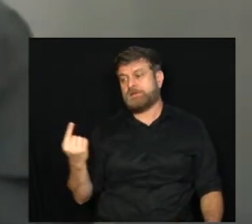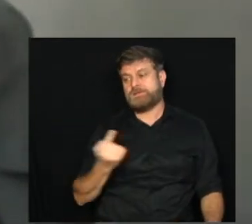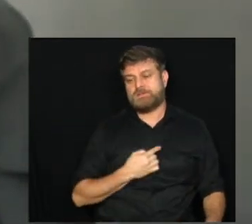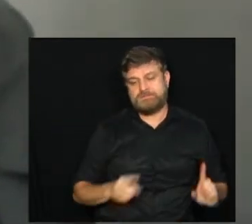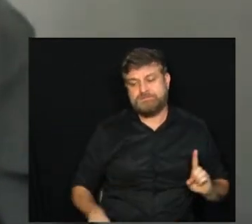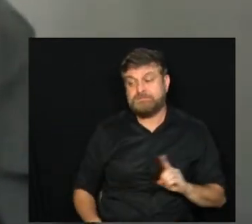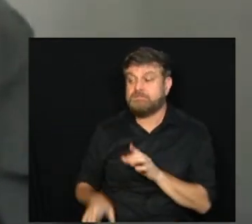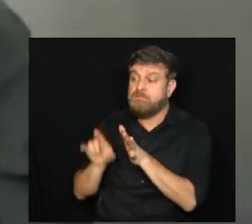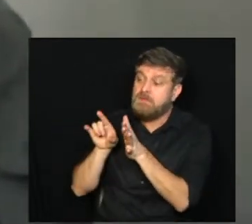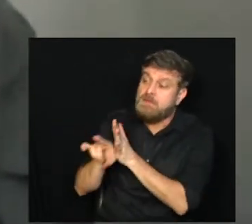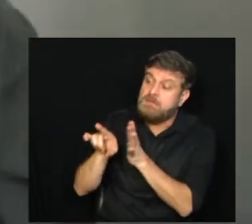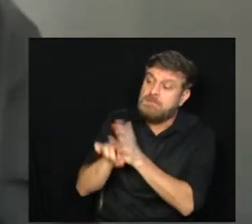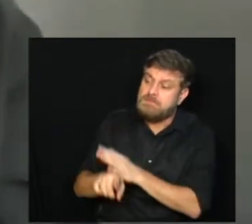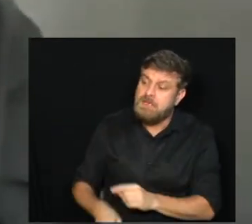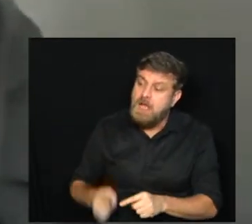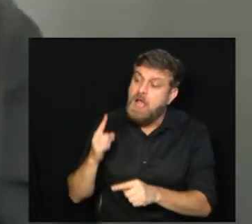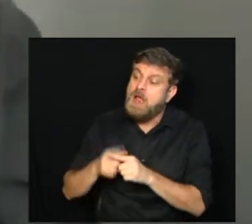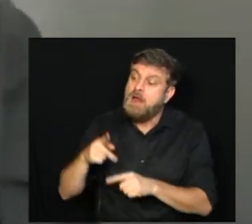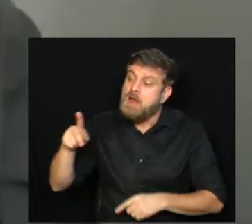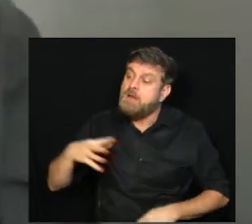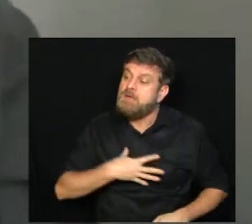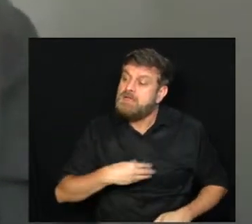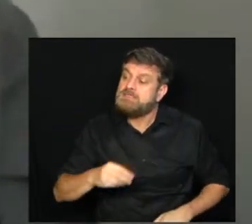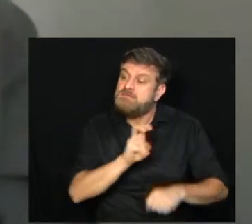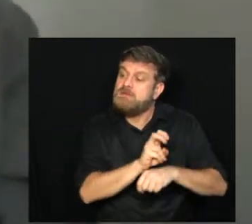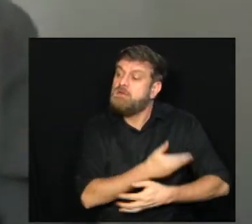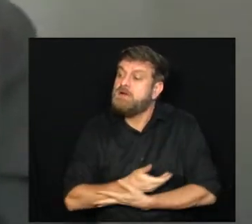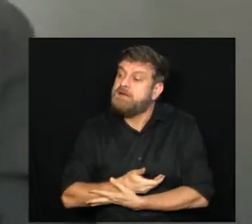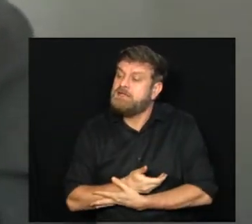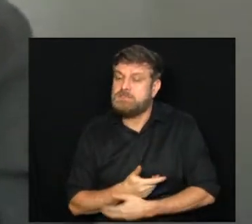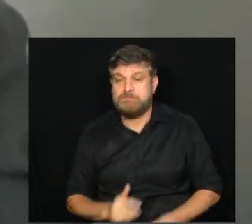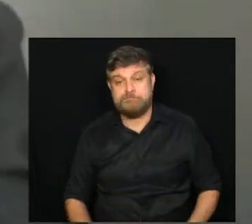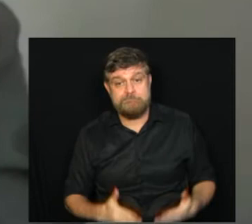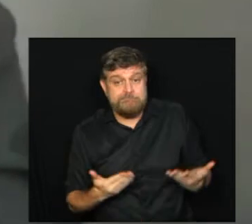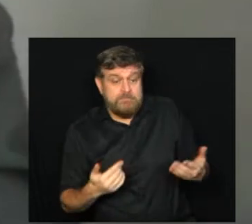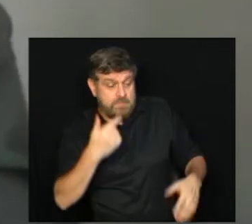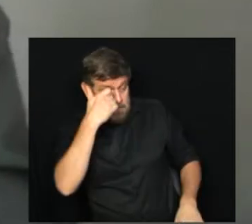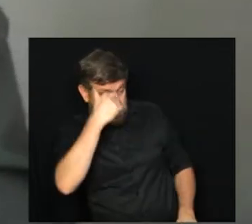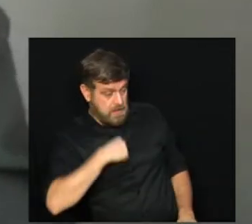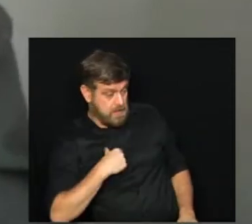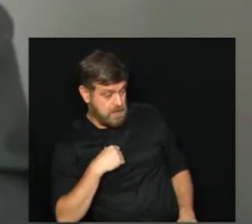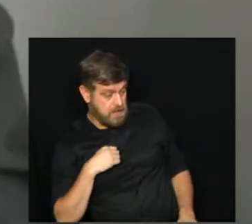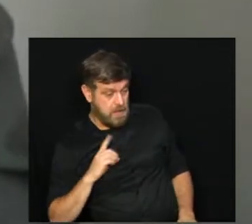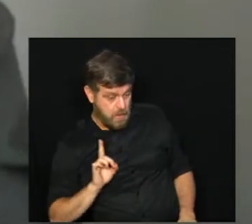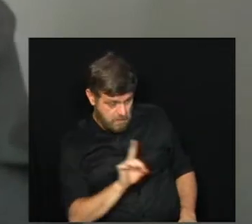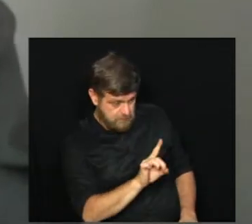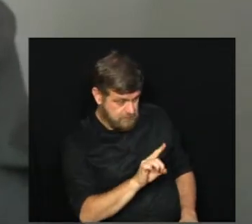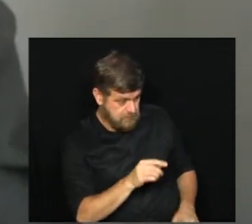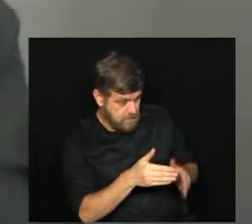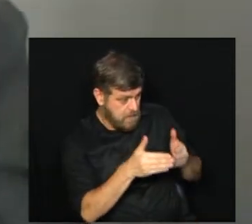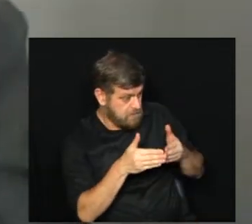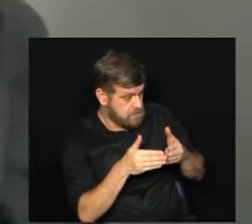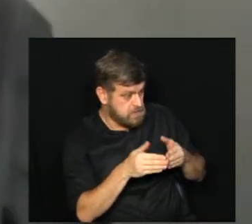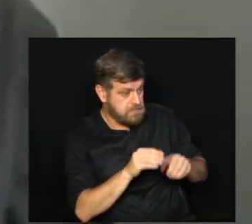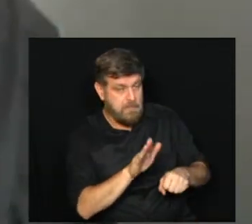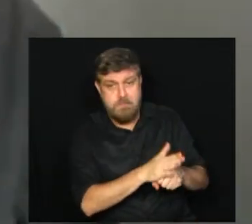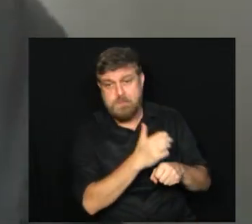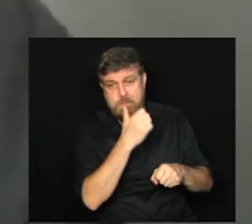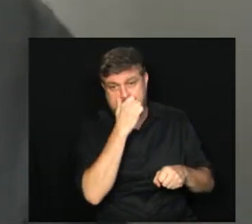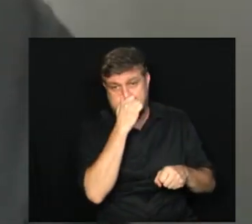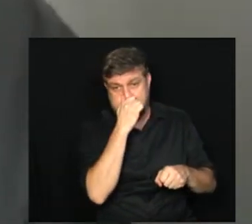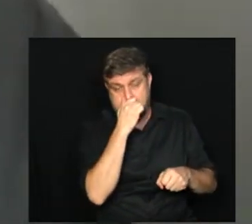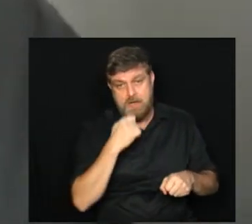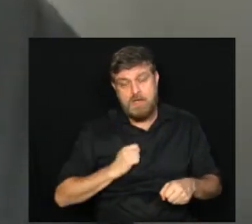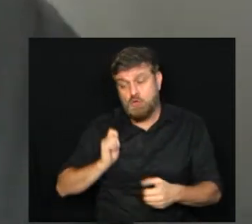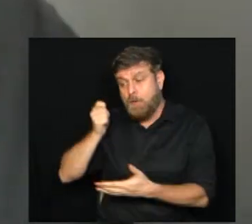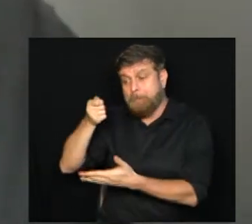perguntar por que seu filho não está na creche. Aí ela falava, olha, eu fui na creche e não tinha vaga. Aí eu estou pagando para